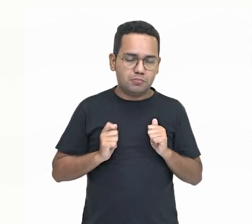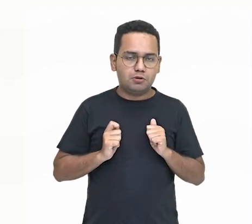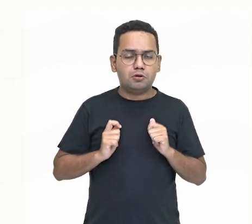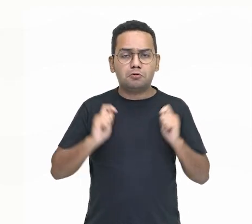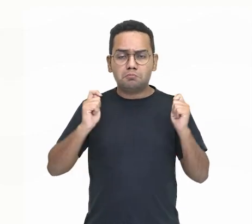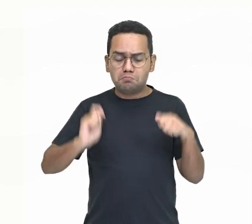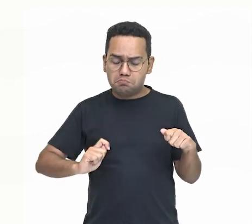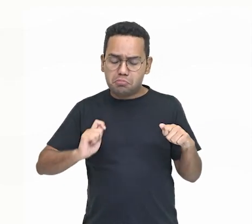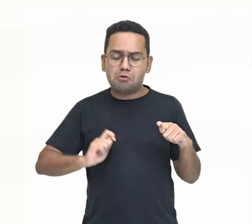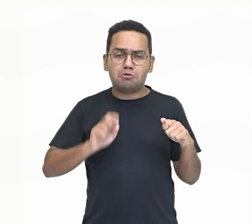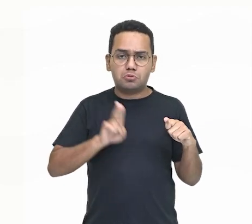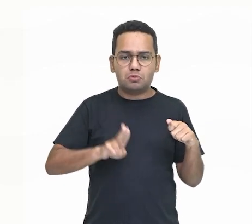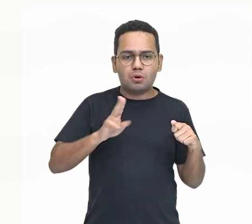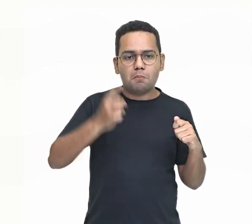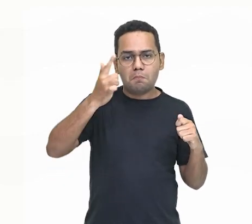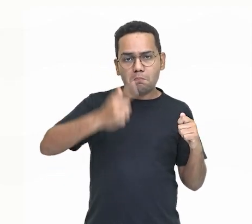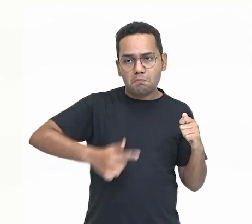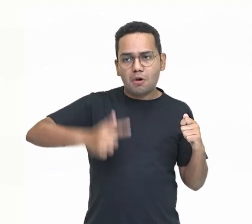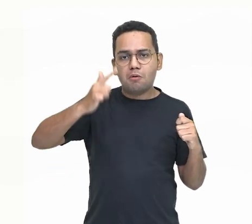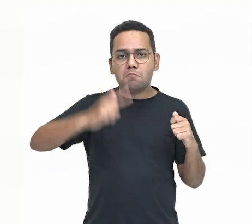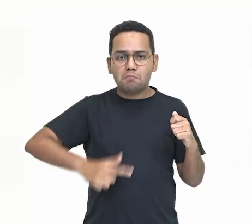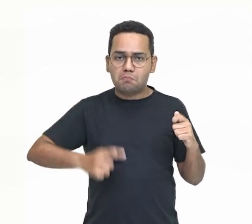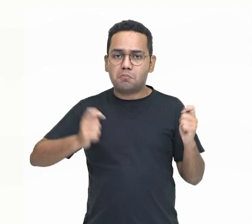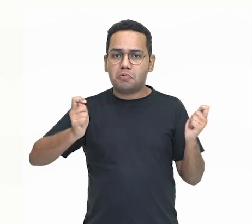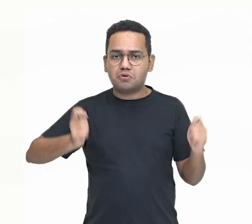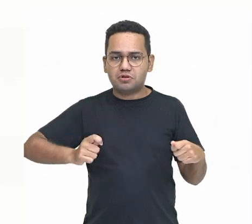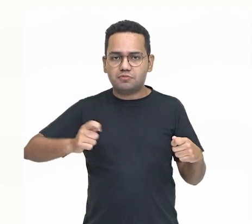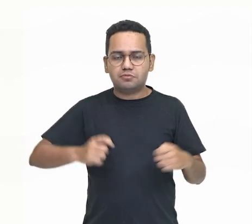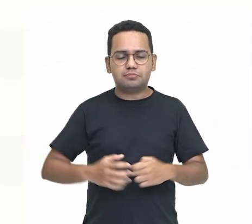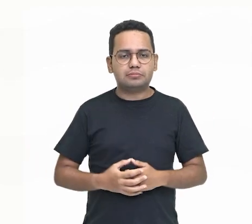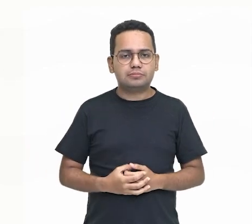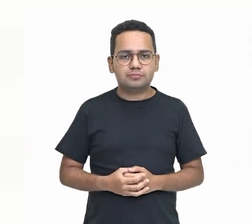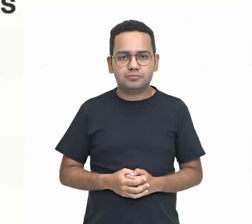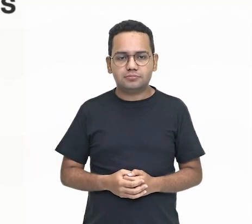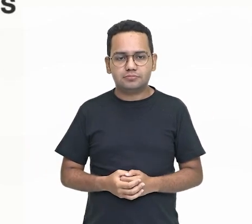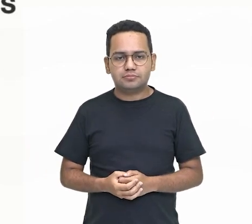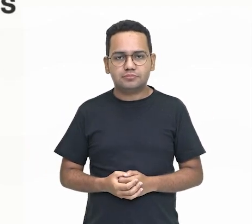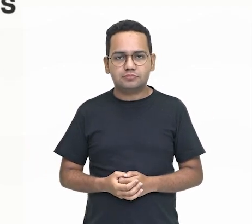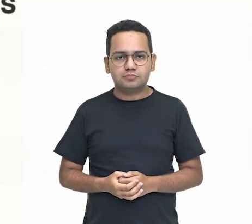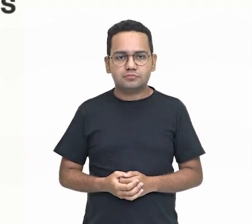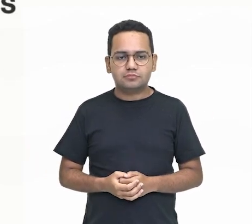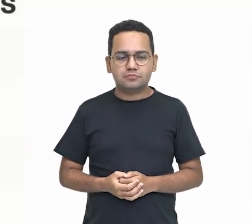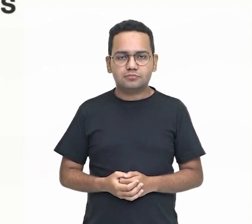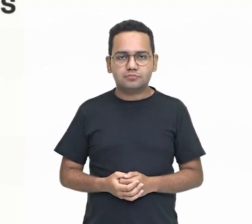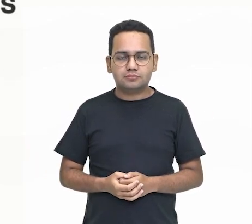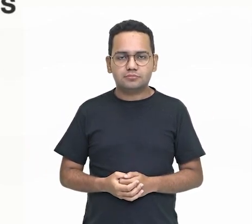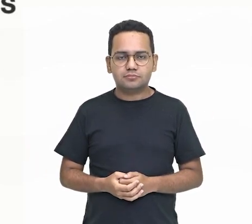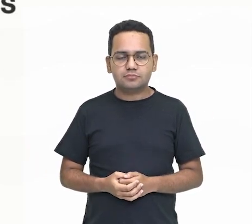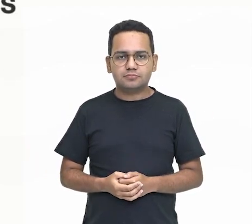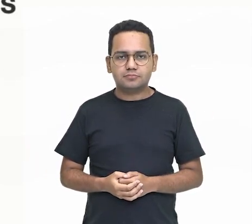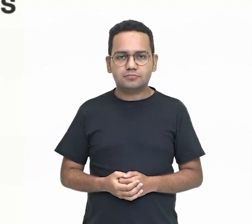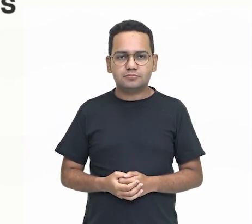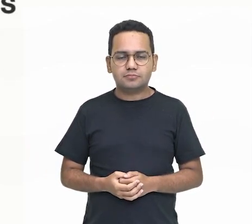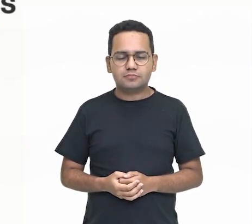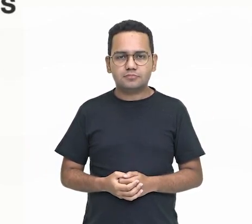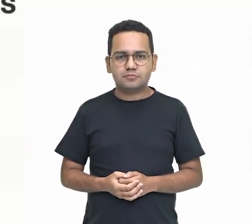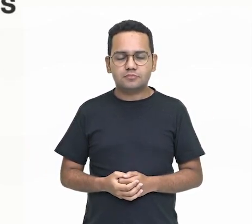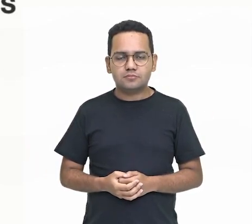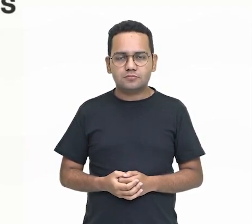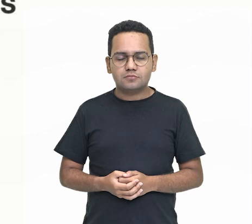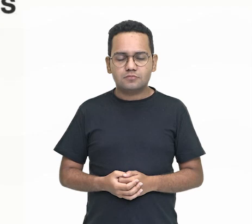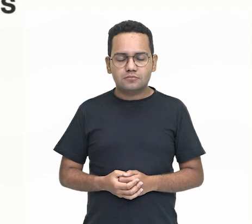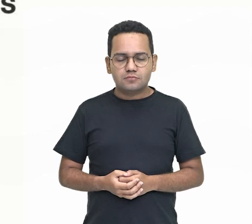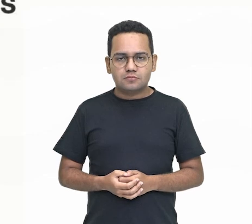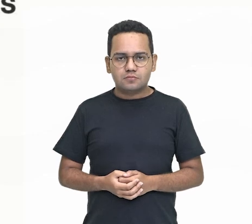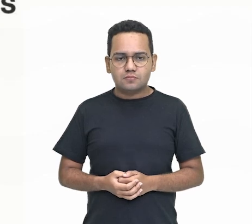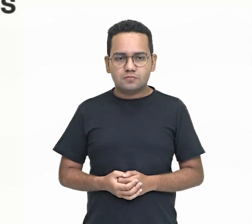alternativa, ela é renovável e sustentável. Muito bem. Depois que eu percebo que